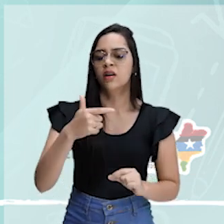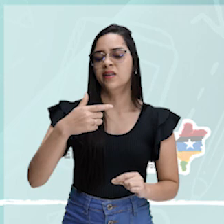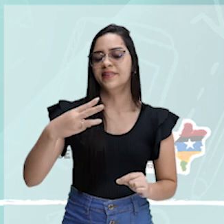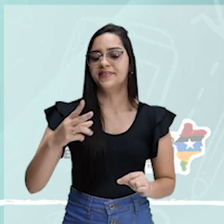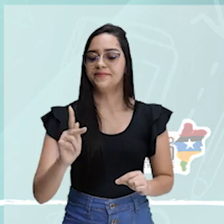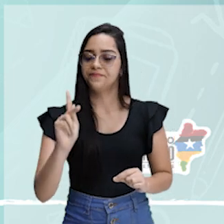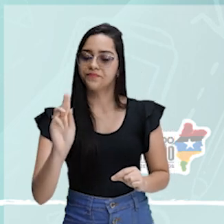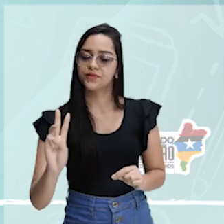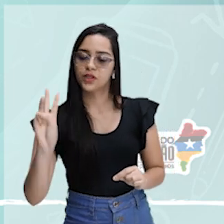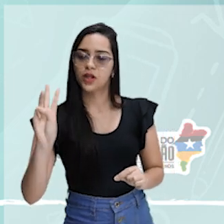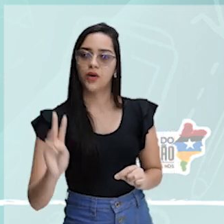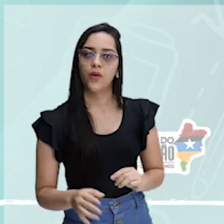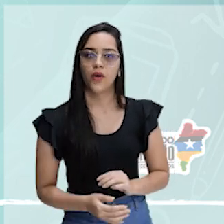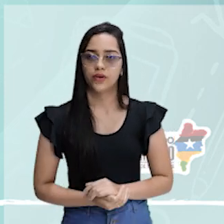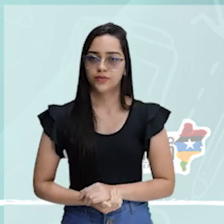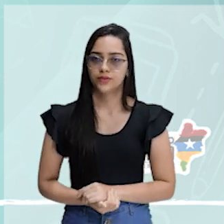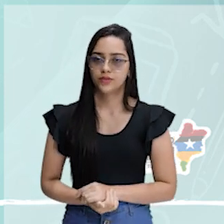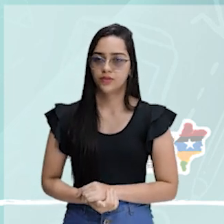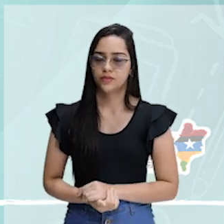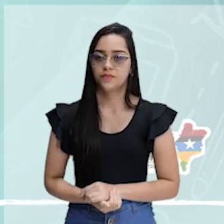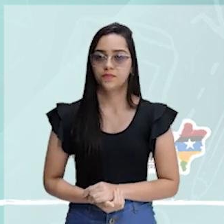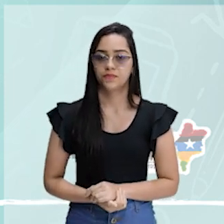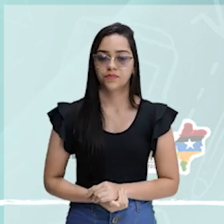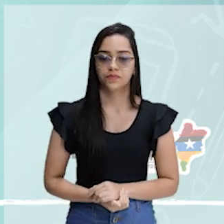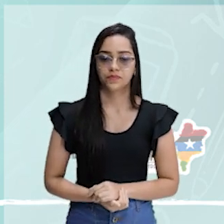de 23 kW.